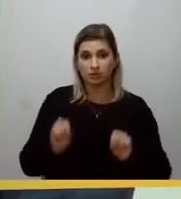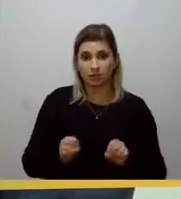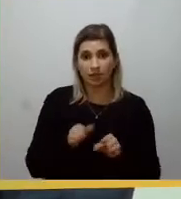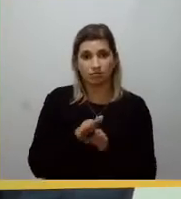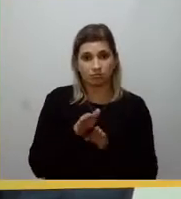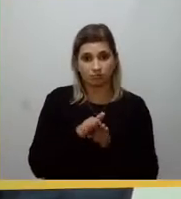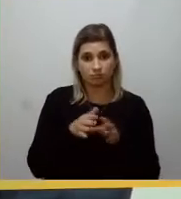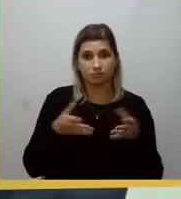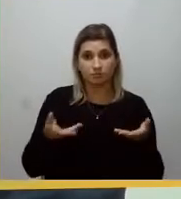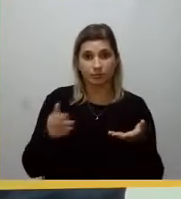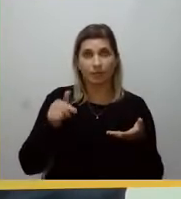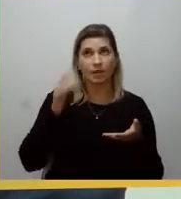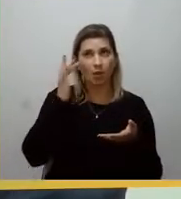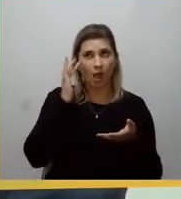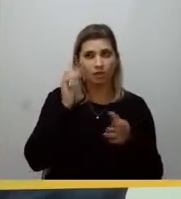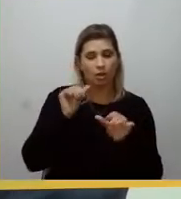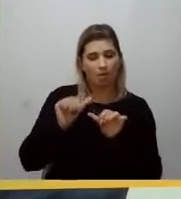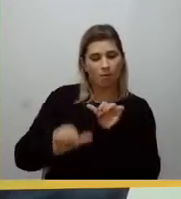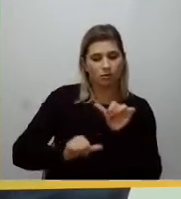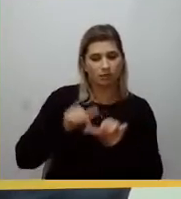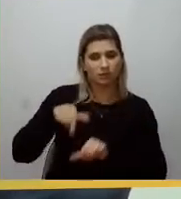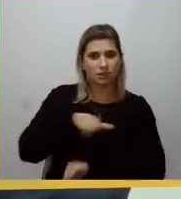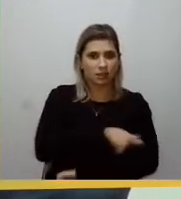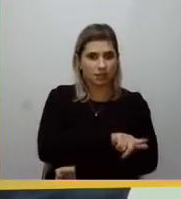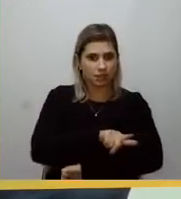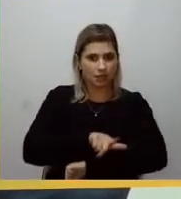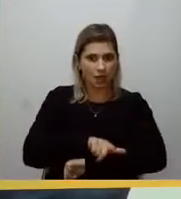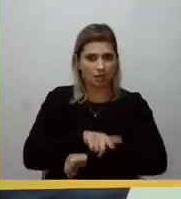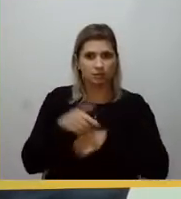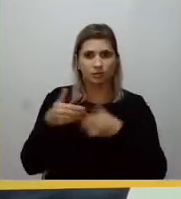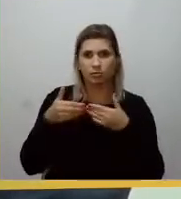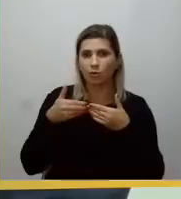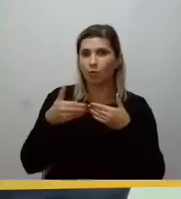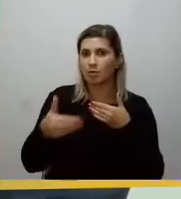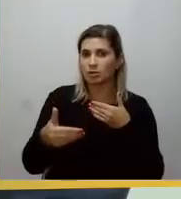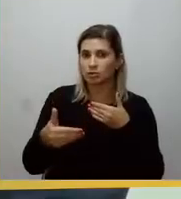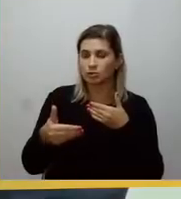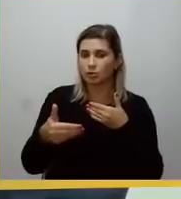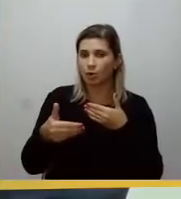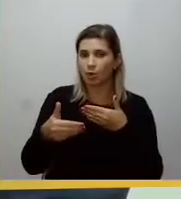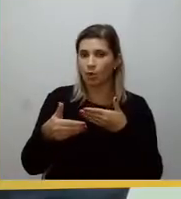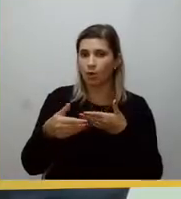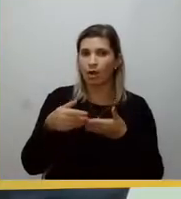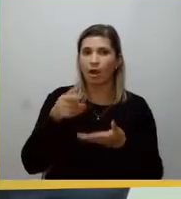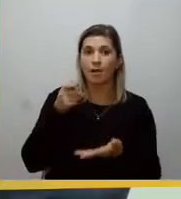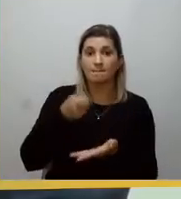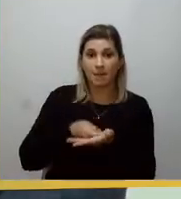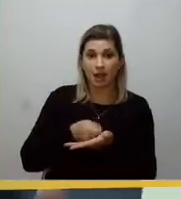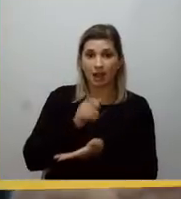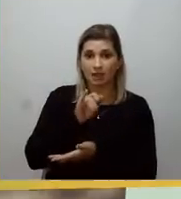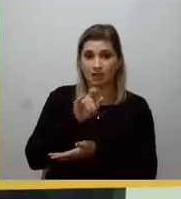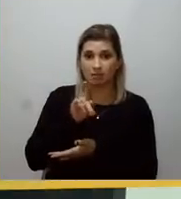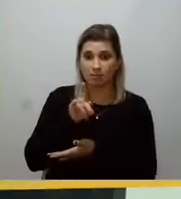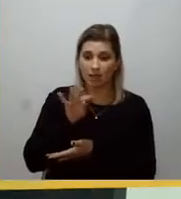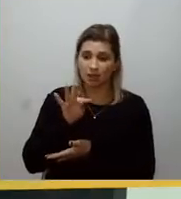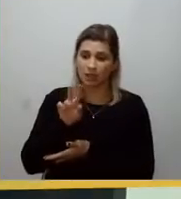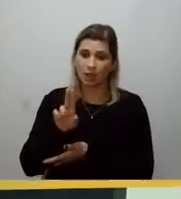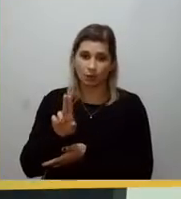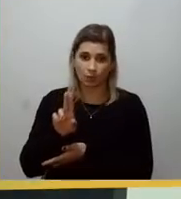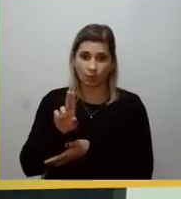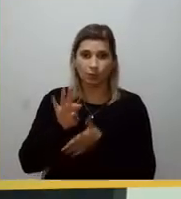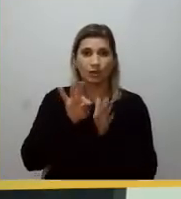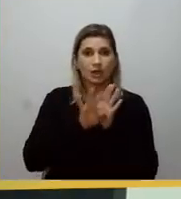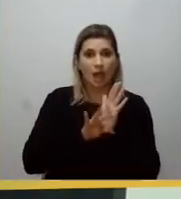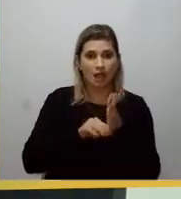mudança em Lages foi porque você começou, eu não sei em que governo foi, cobrar o IPTU na tarifa de água. E aí, como a receita